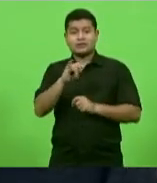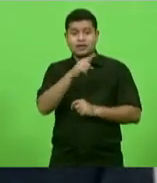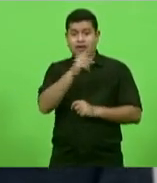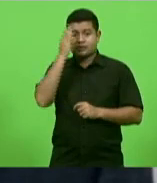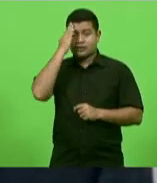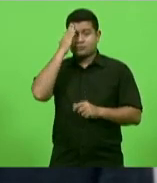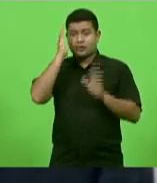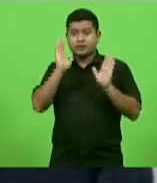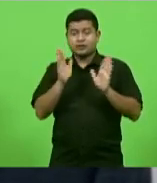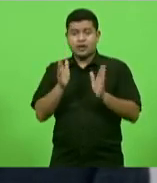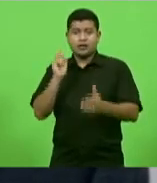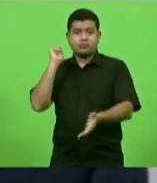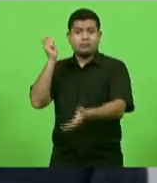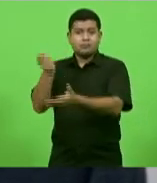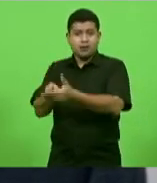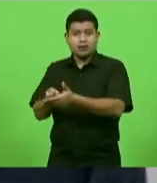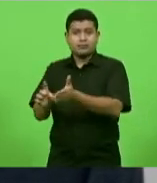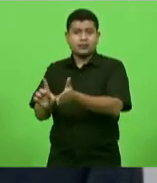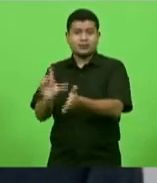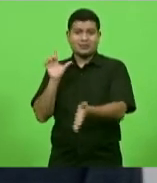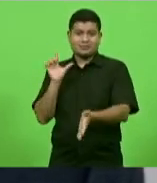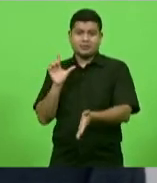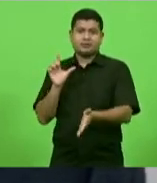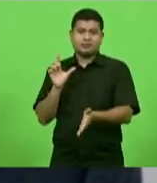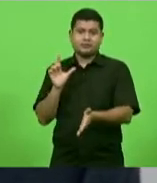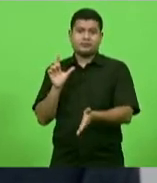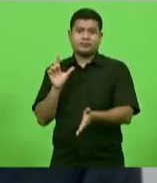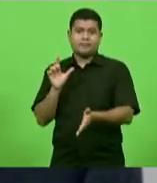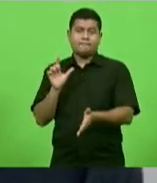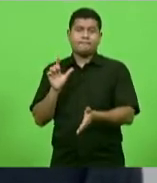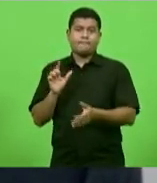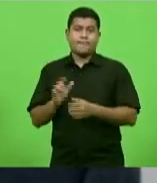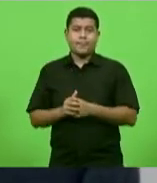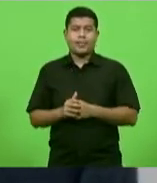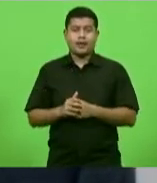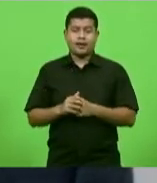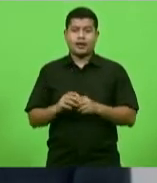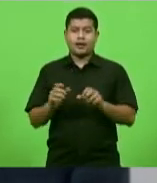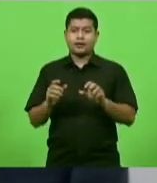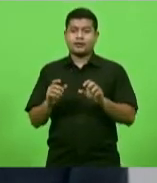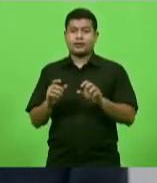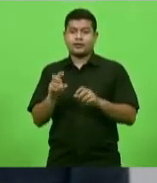pagamento antecipado. Trato da quinta evidência.